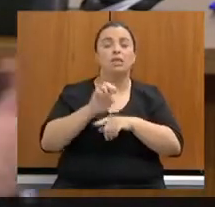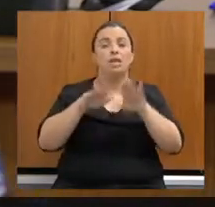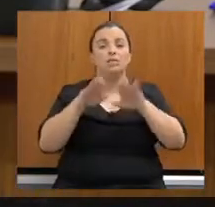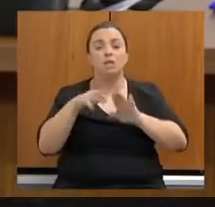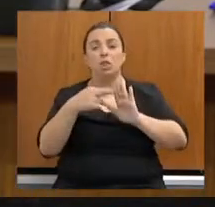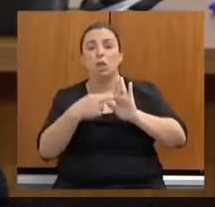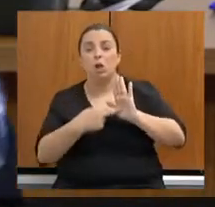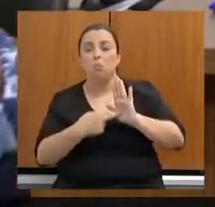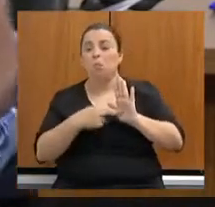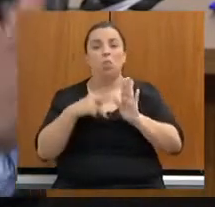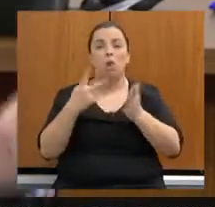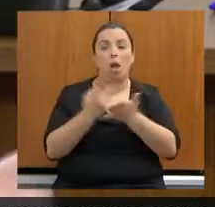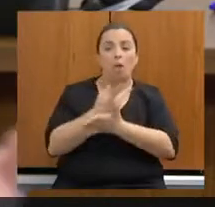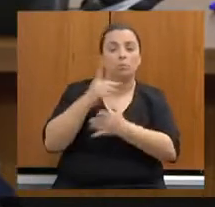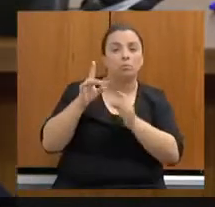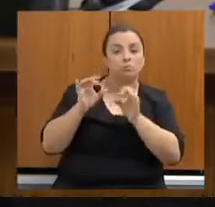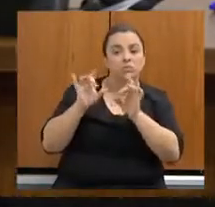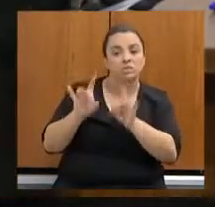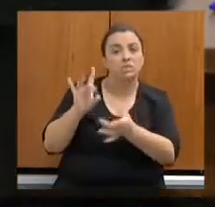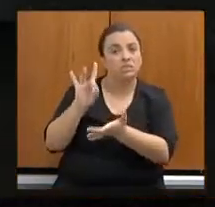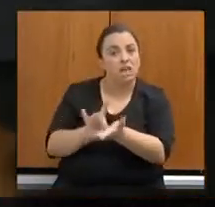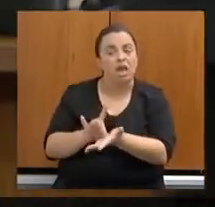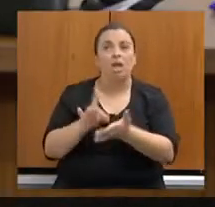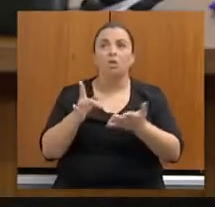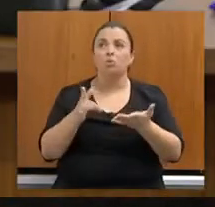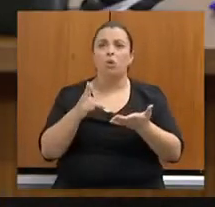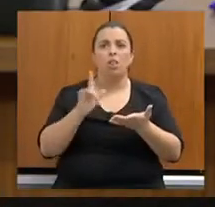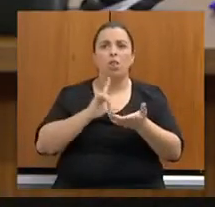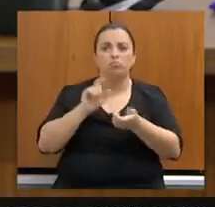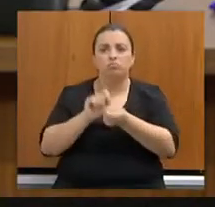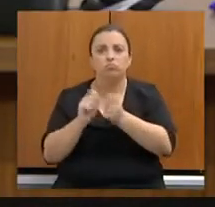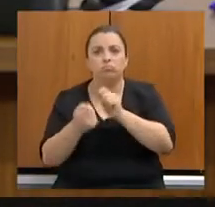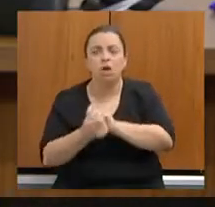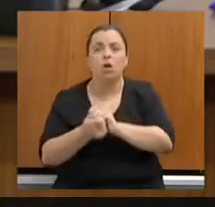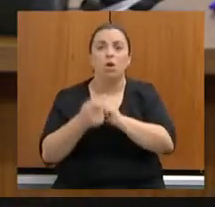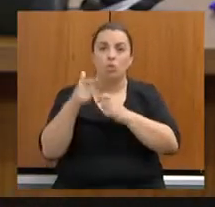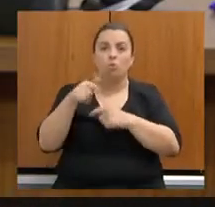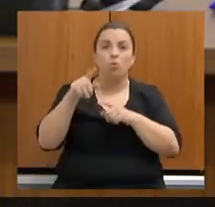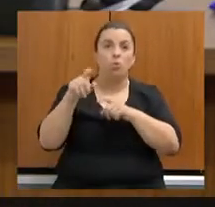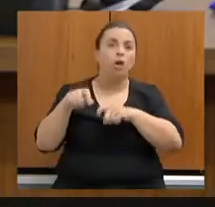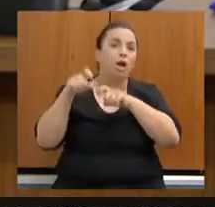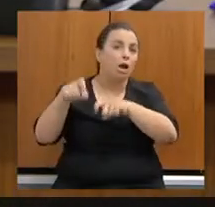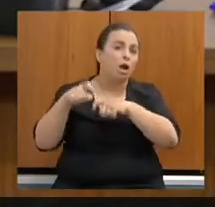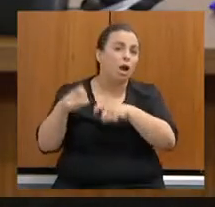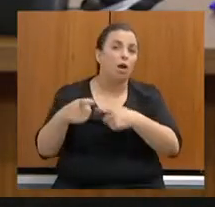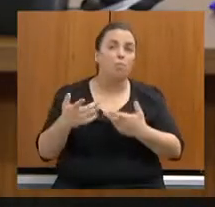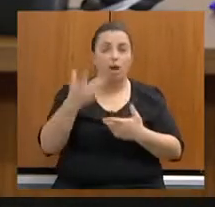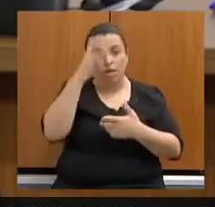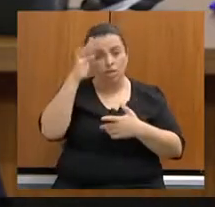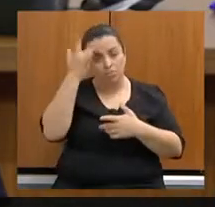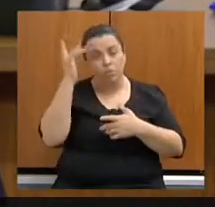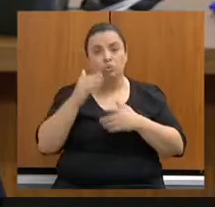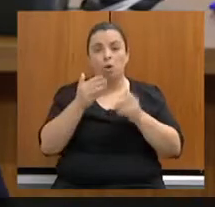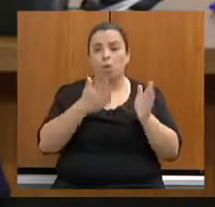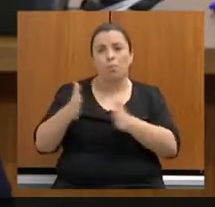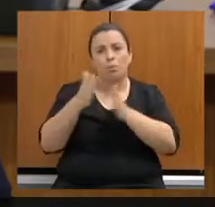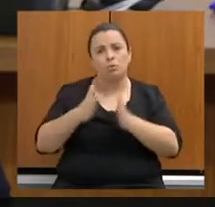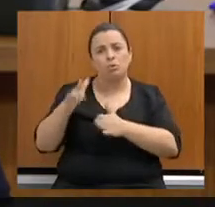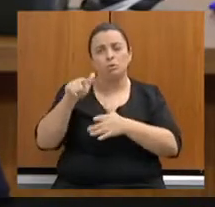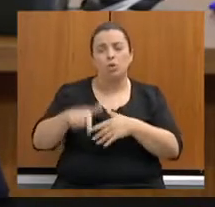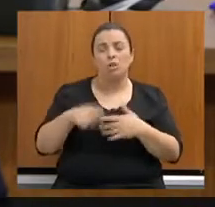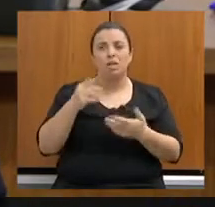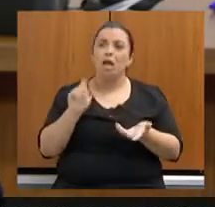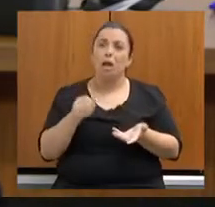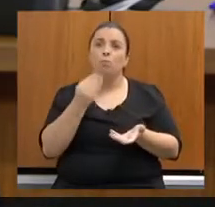aplicabilidade não é adequada para chegar ao campo que o produtor reclama que ele se ele pudesse teria feito uma